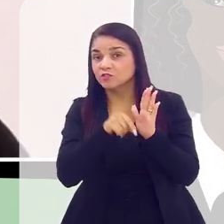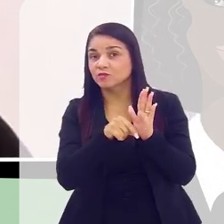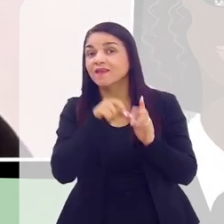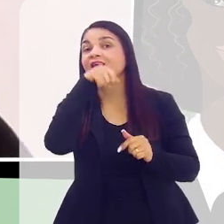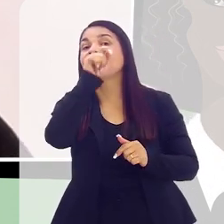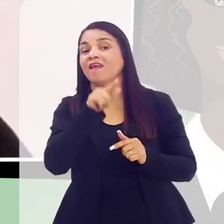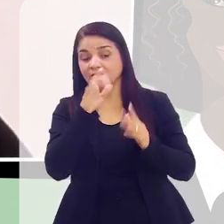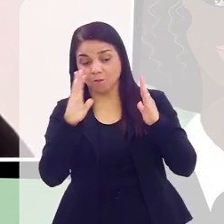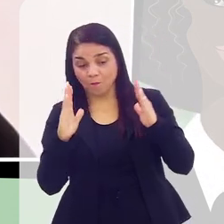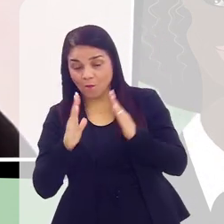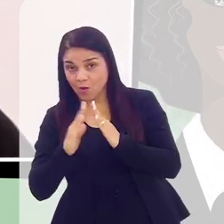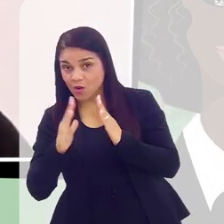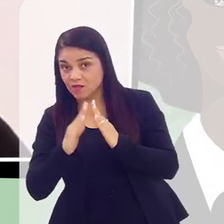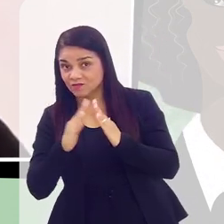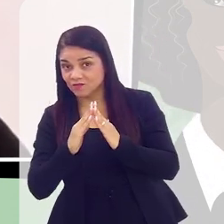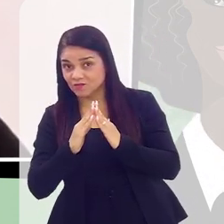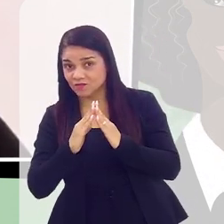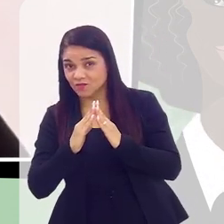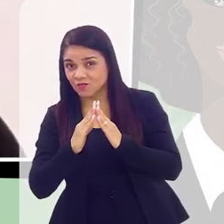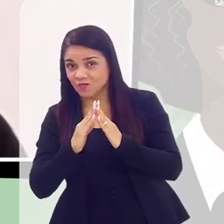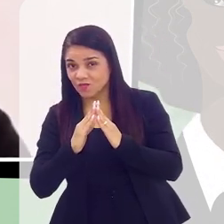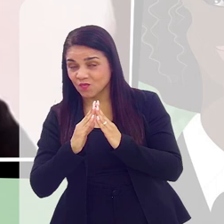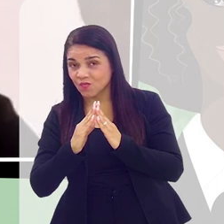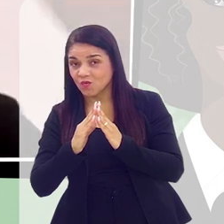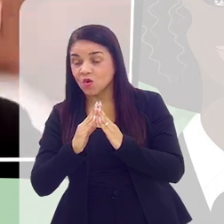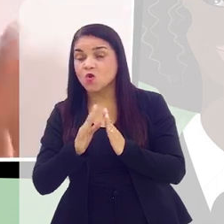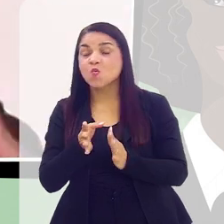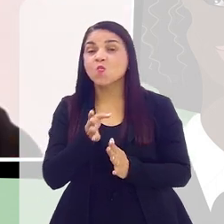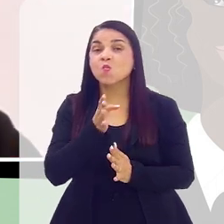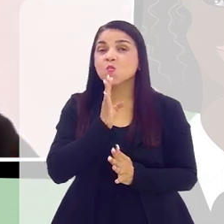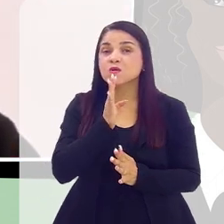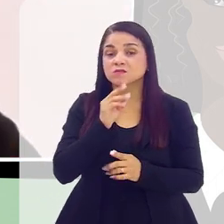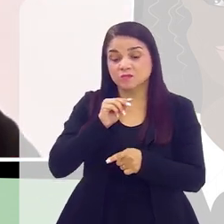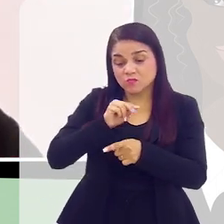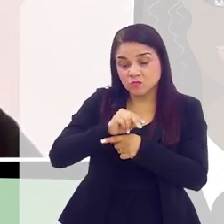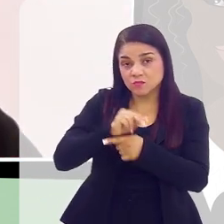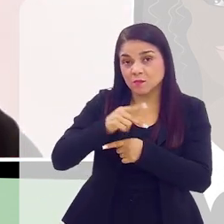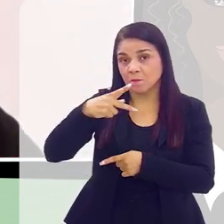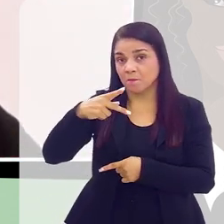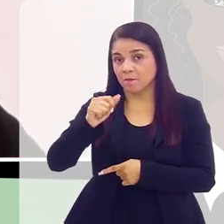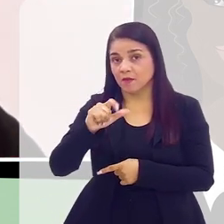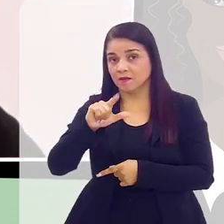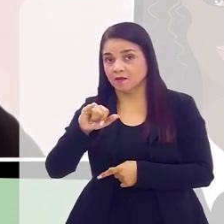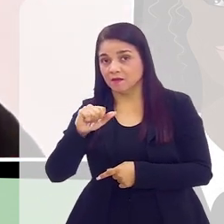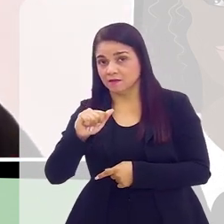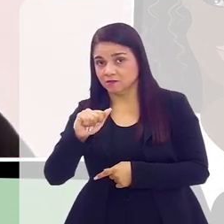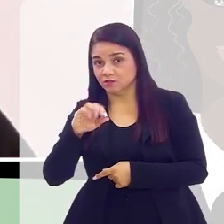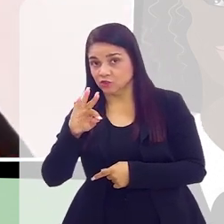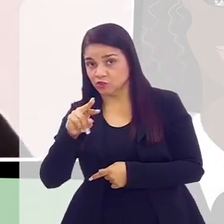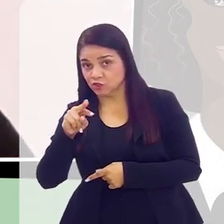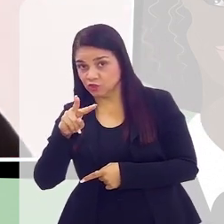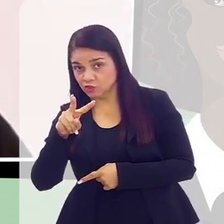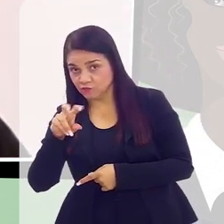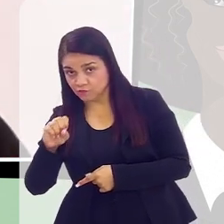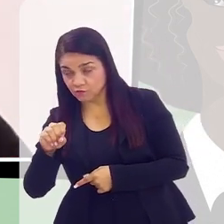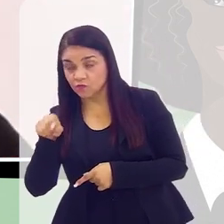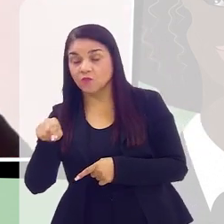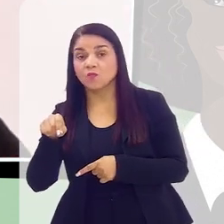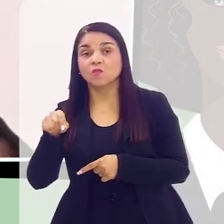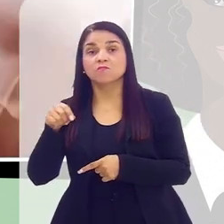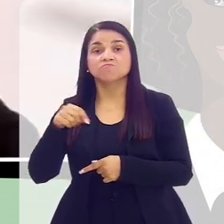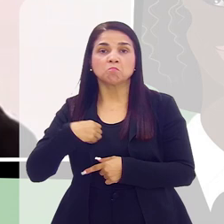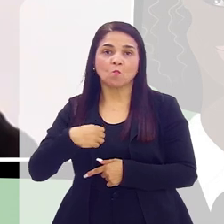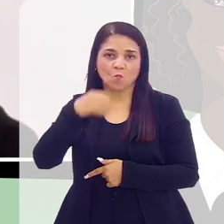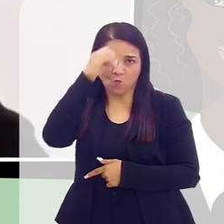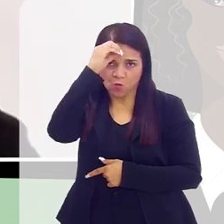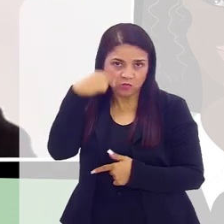nosso projeto é o morador, que quer conhecer o que é cuidado paliativo como leigo, e quer, como leigo,